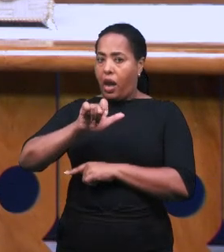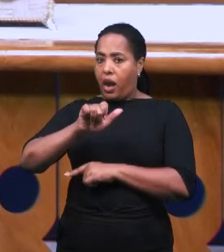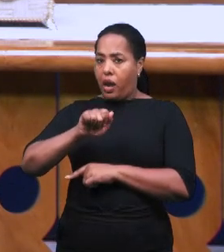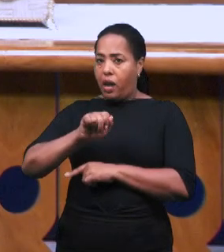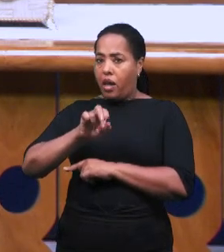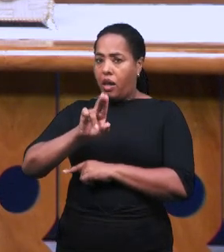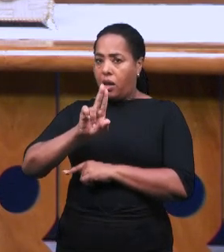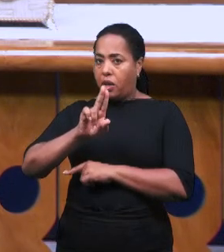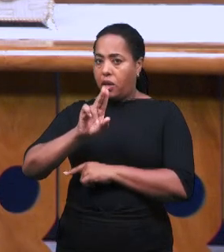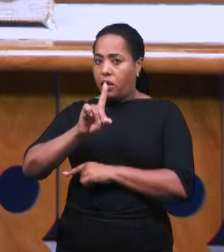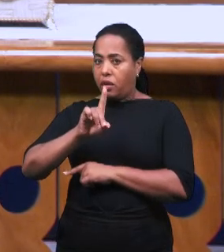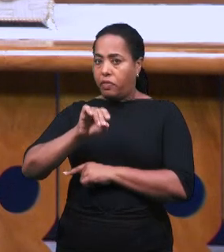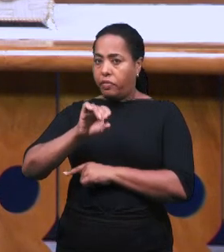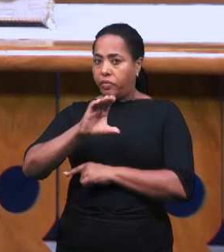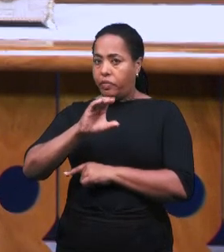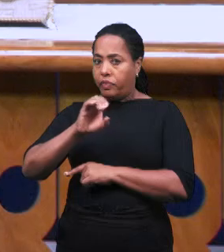ideia.